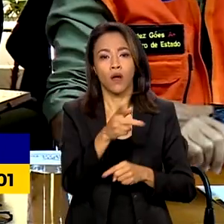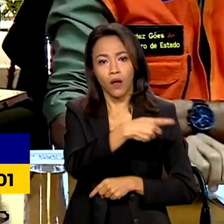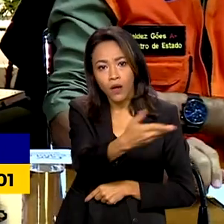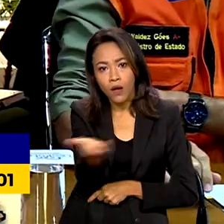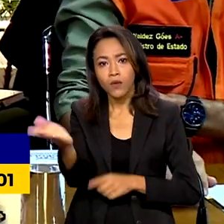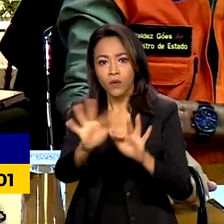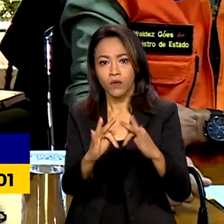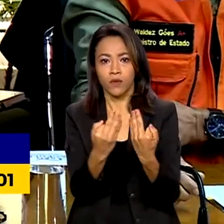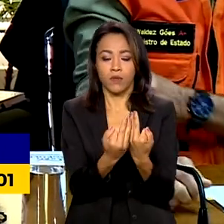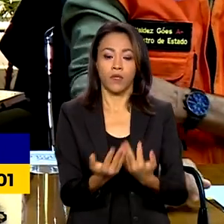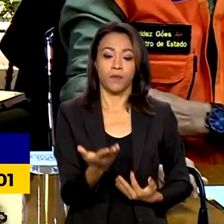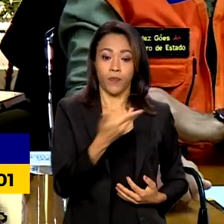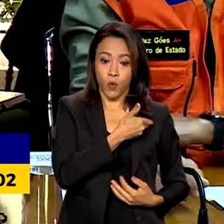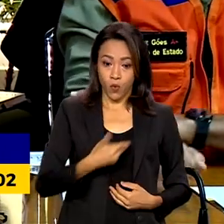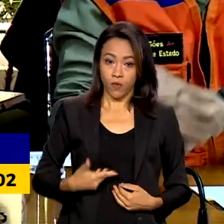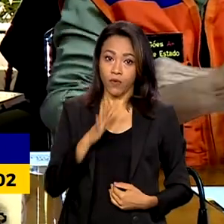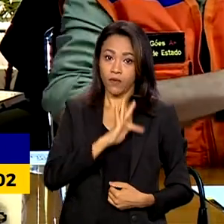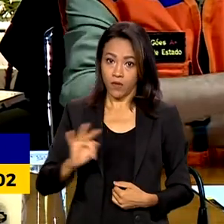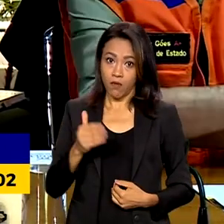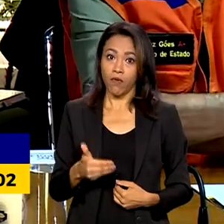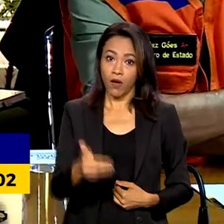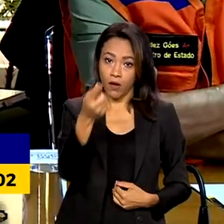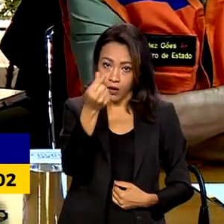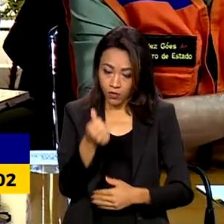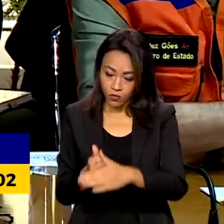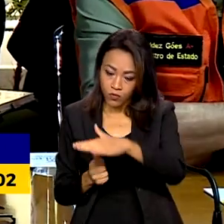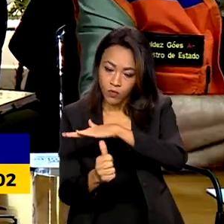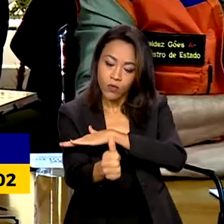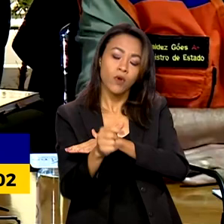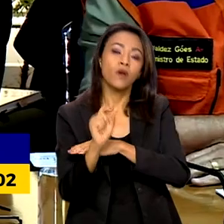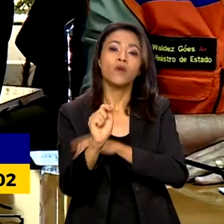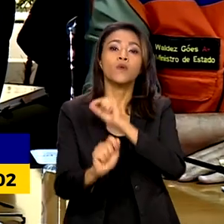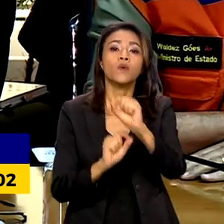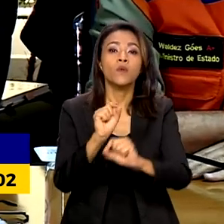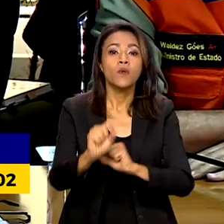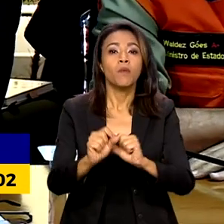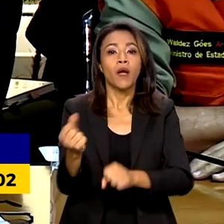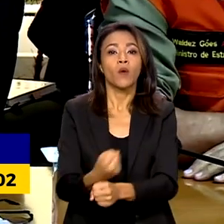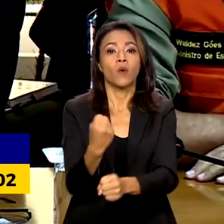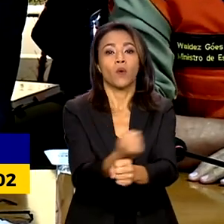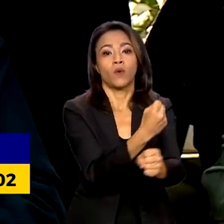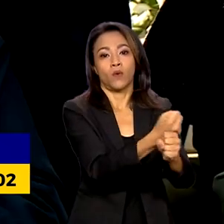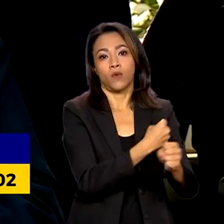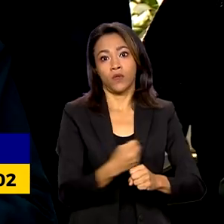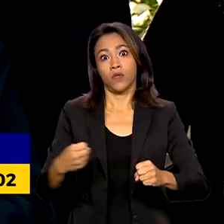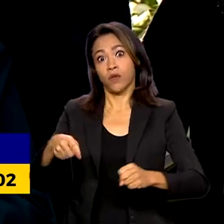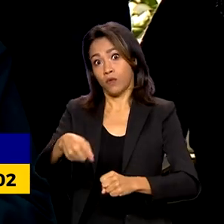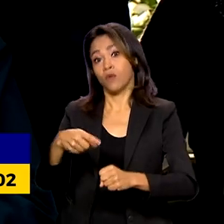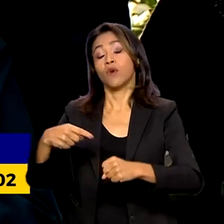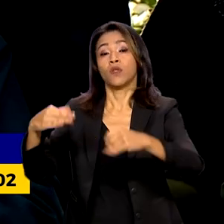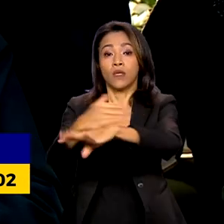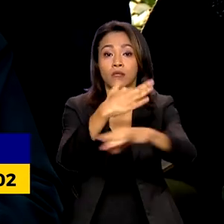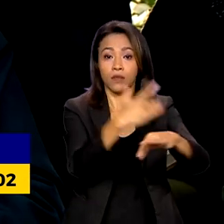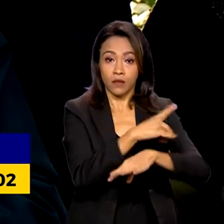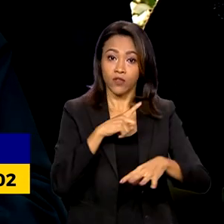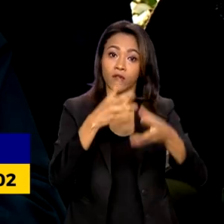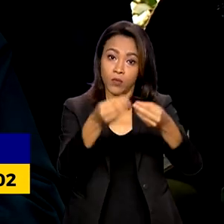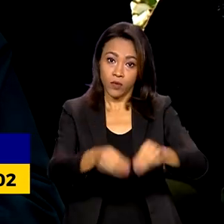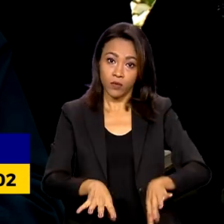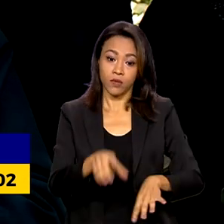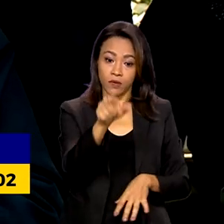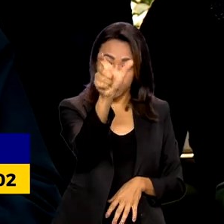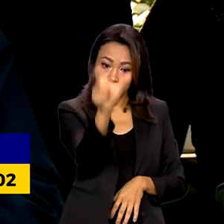governo federal irá liberar recursos para a reconstrução dos municípios atingidos. Esses planos de trabalho, eles